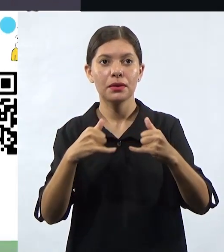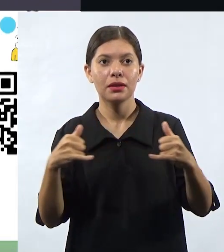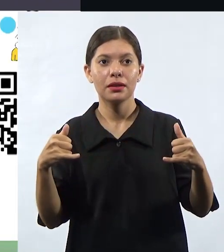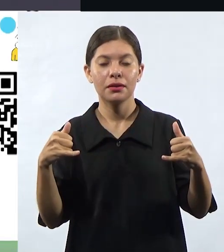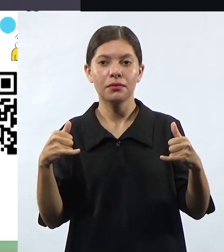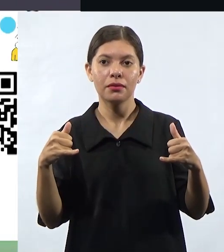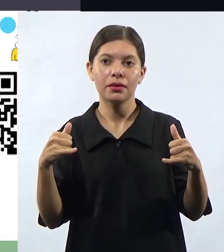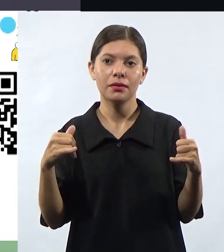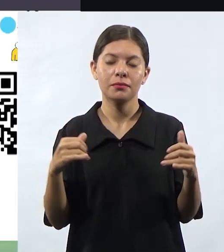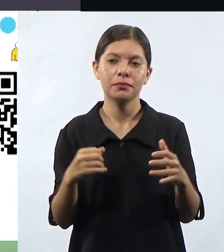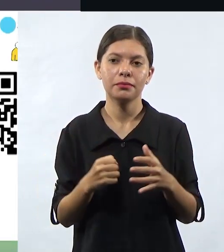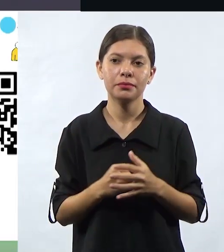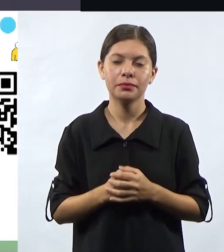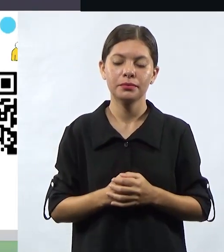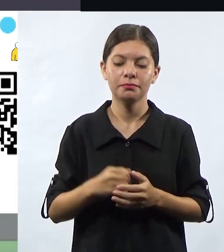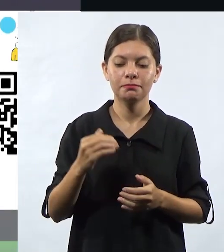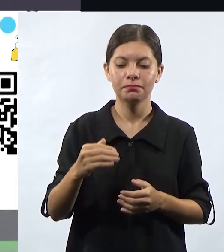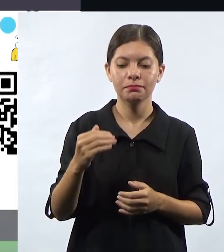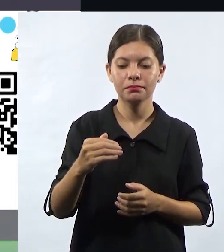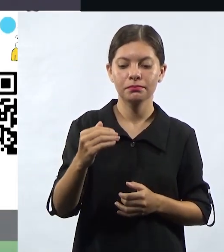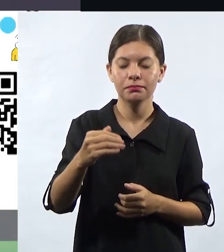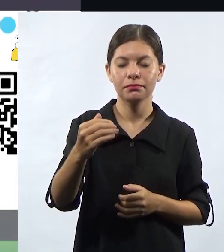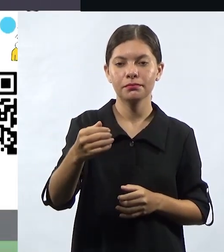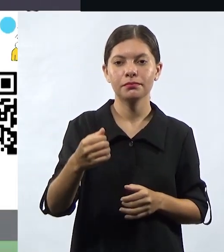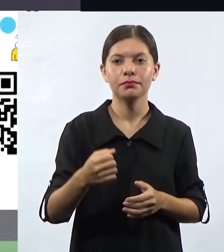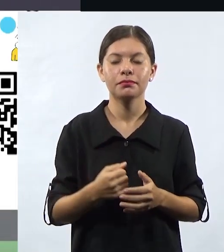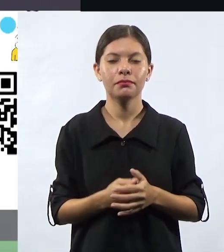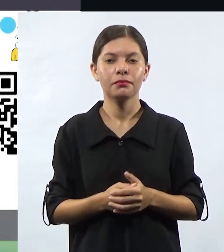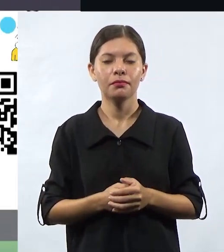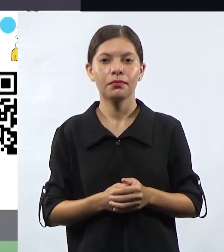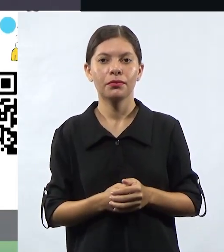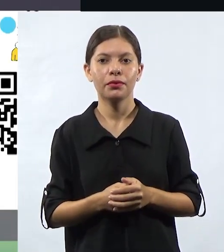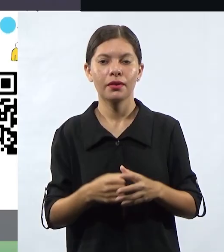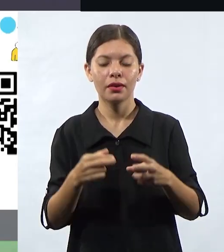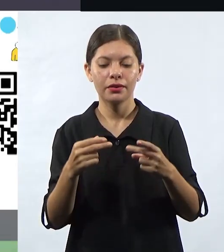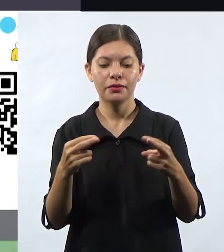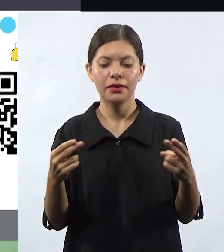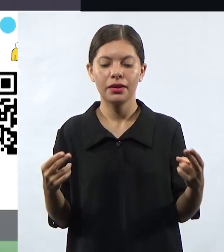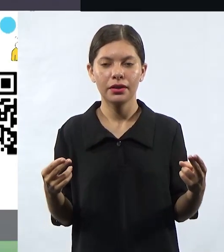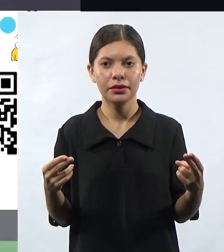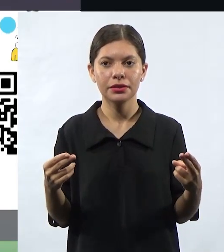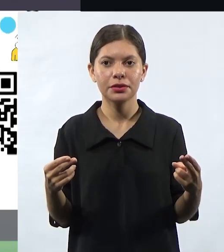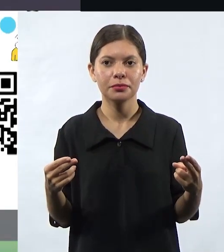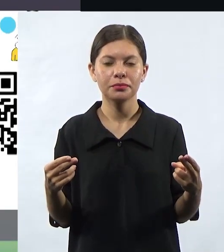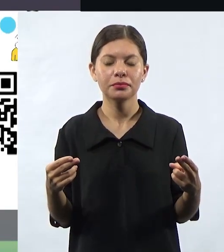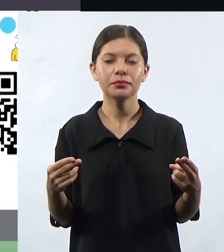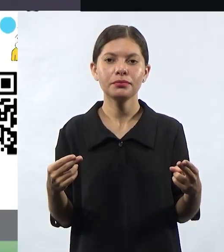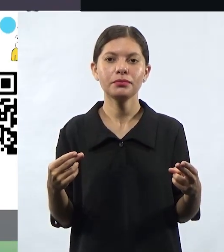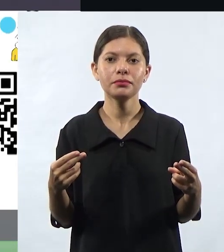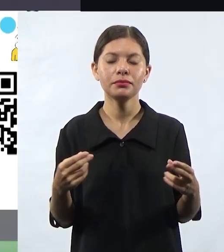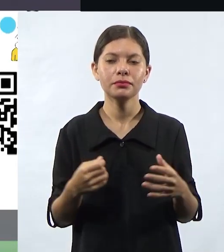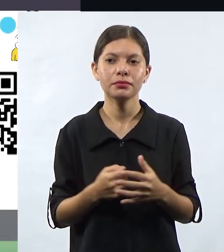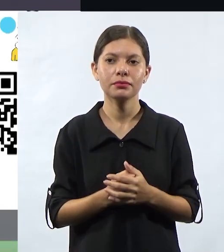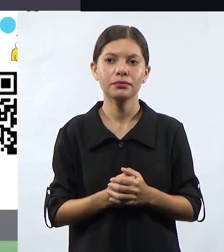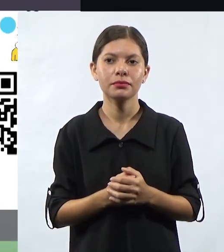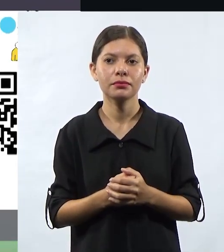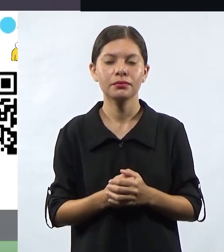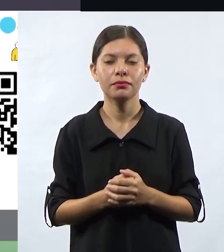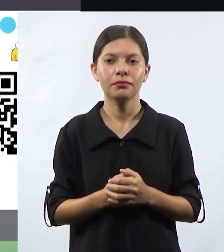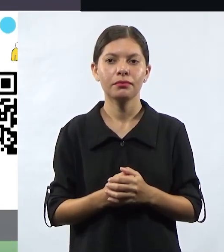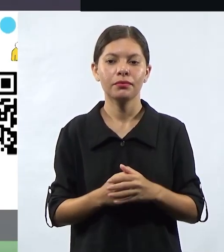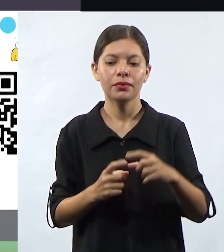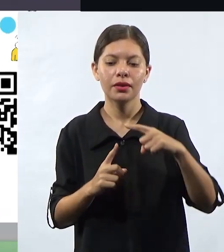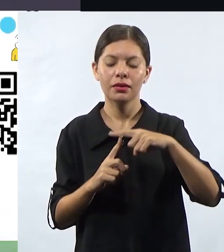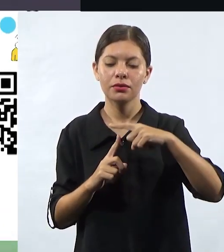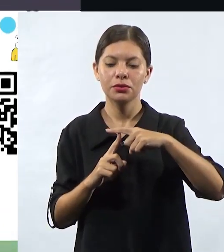linha prospectiva, né, diferente daquelas que a gente falou. Então tem a prospectiva e tem a retrospectiva.